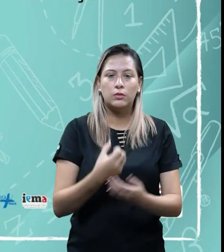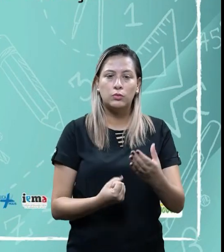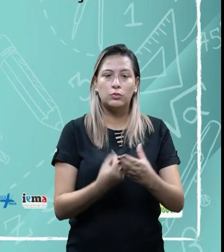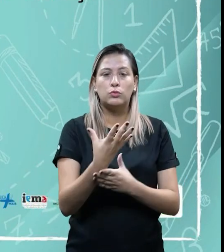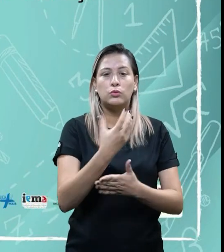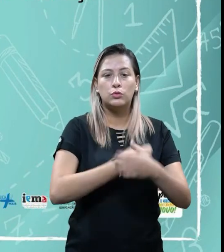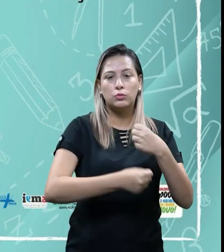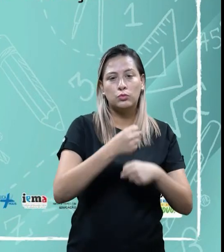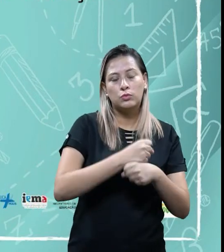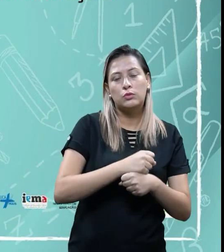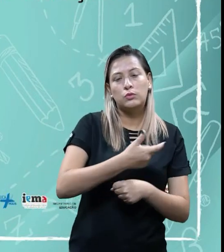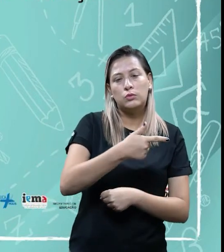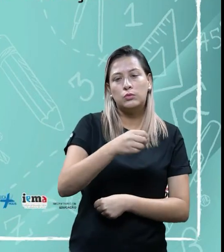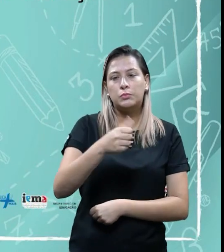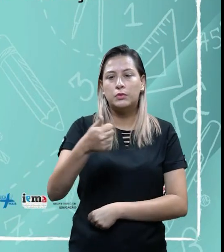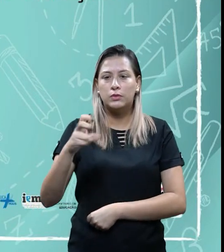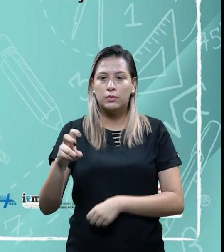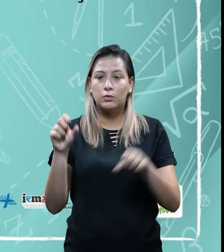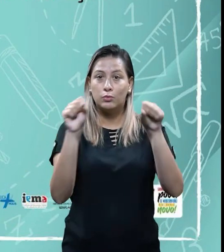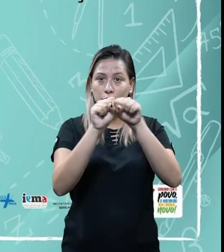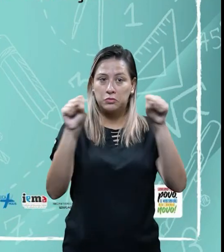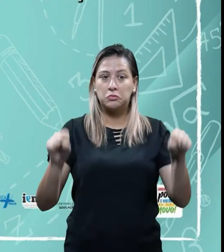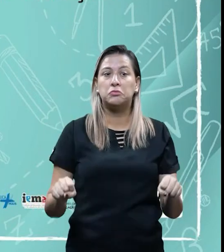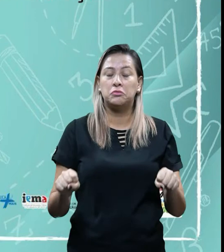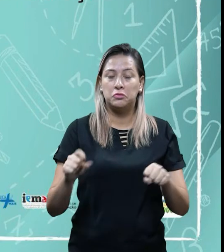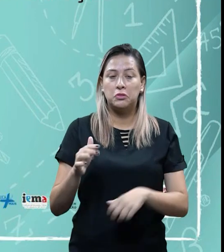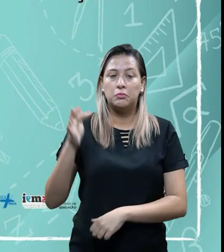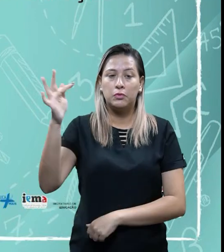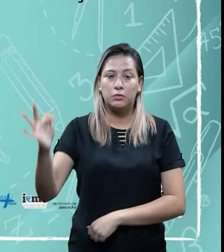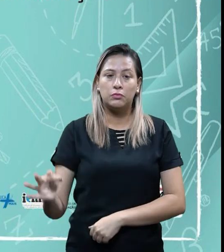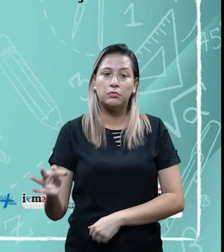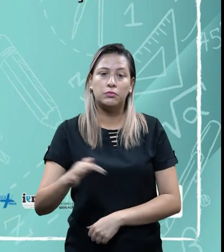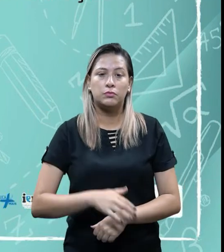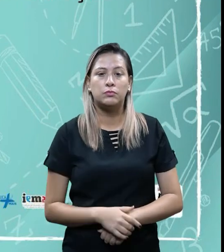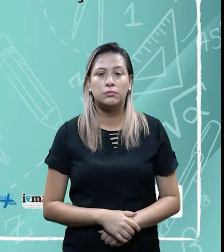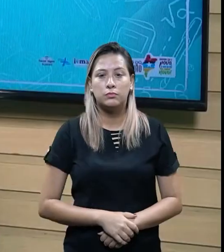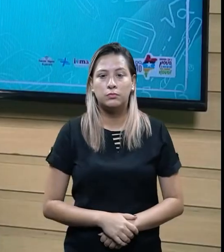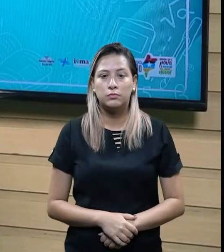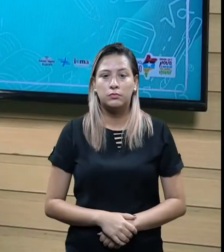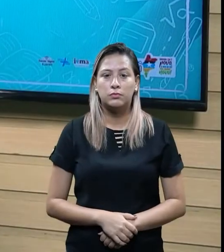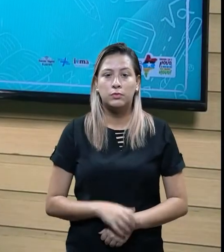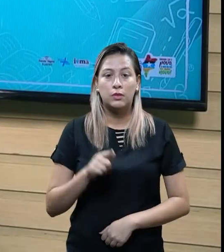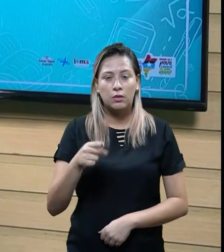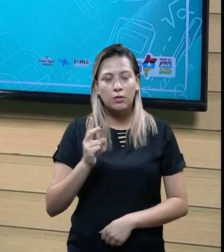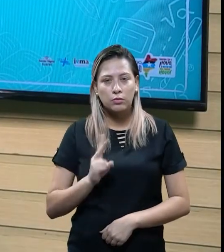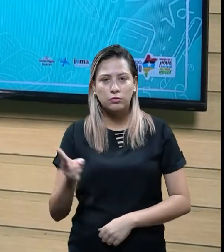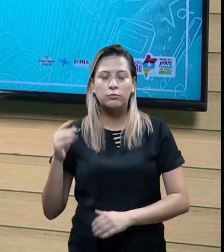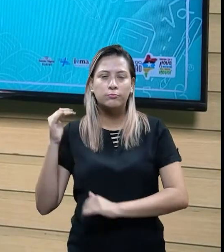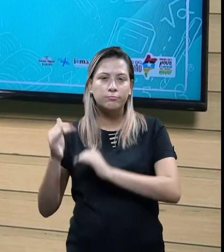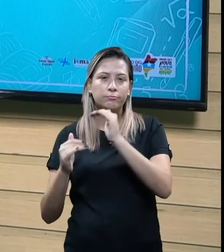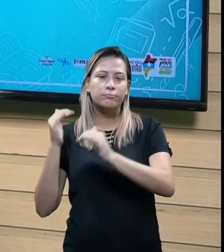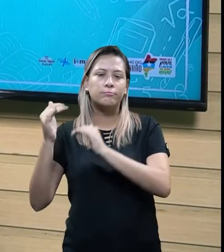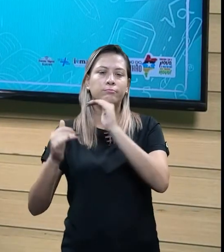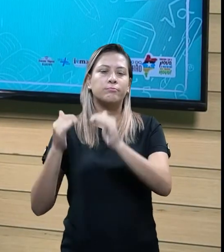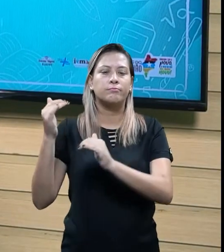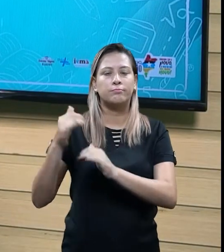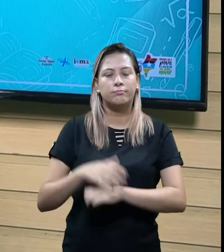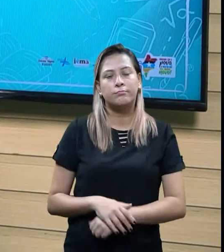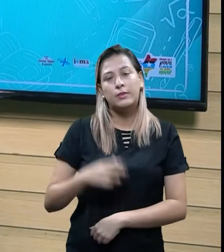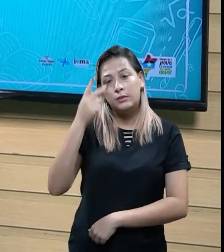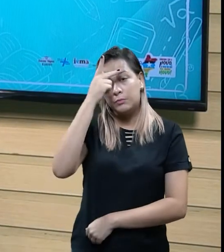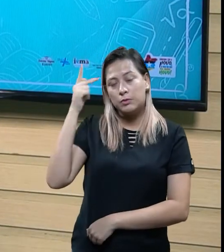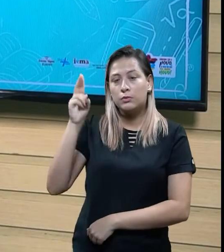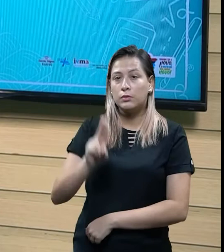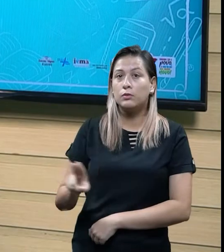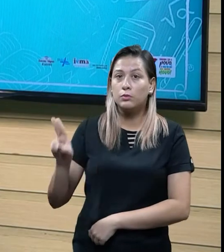do futuro. O sistema chama a atenção pois está em constante evolução. Para aqueles usuários do Windows que